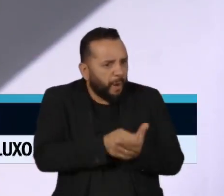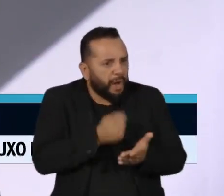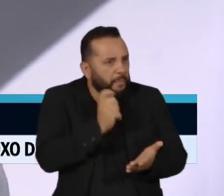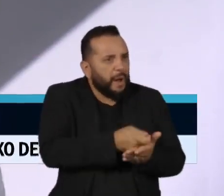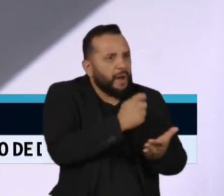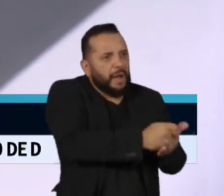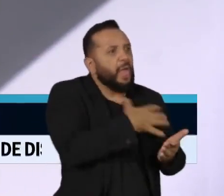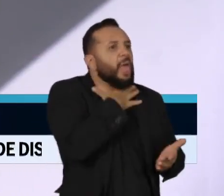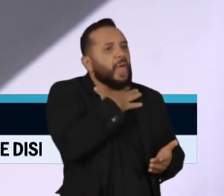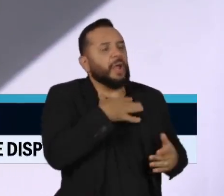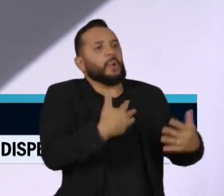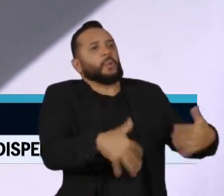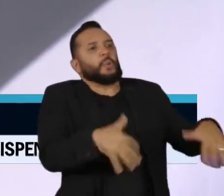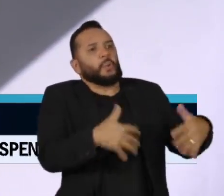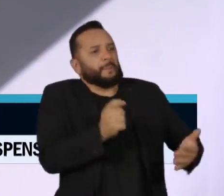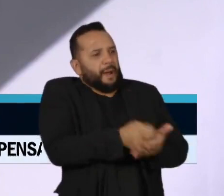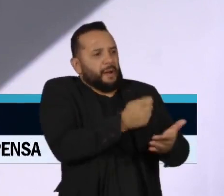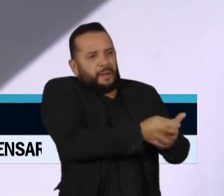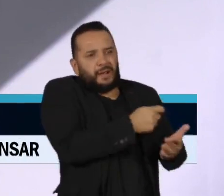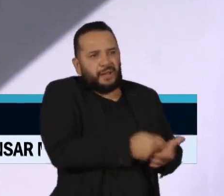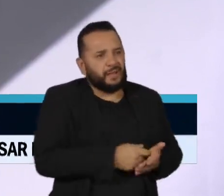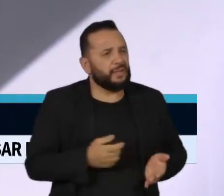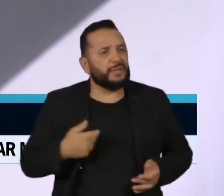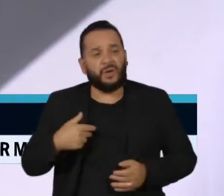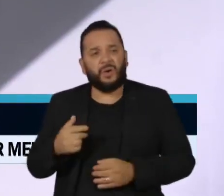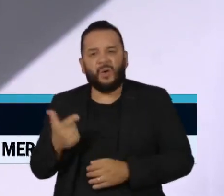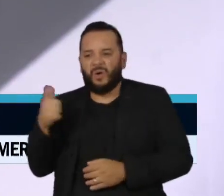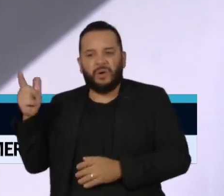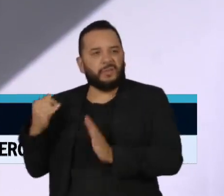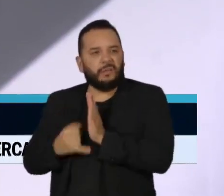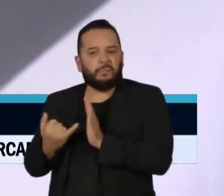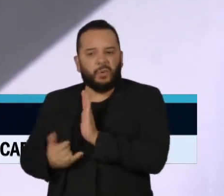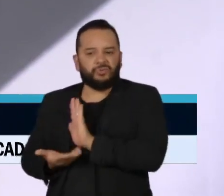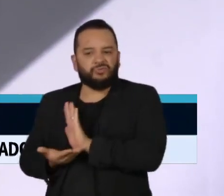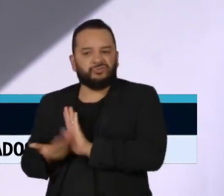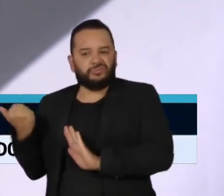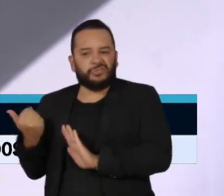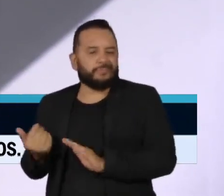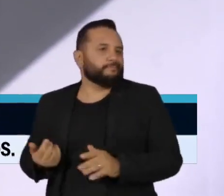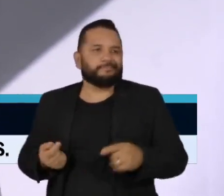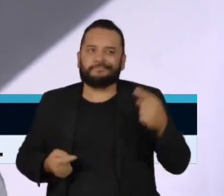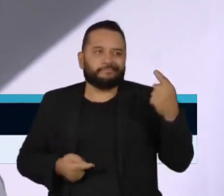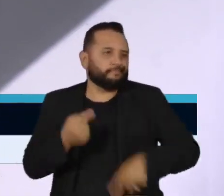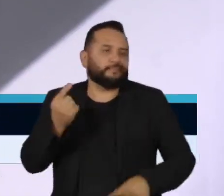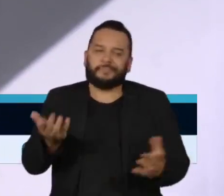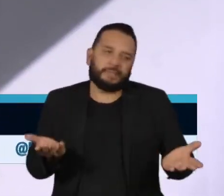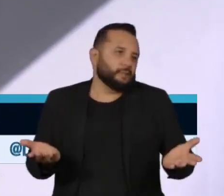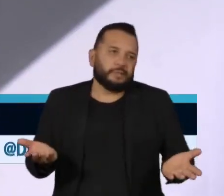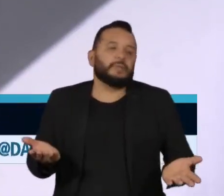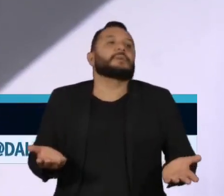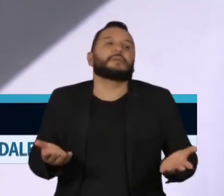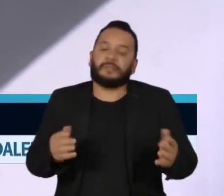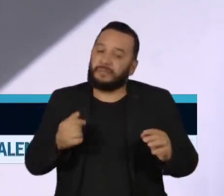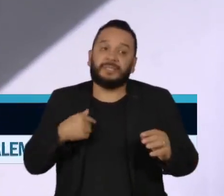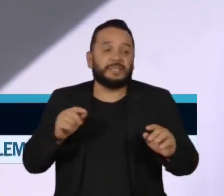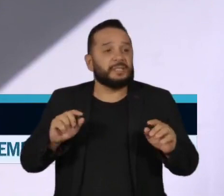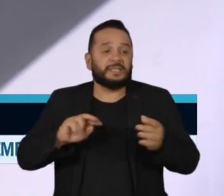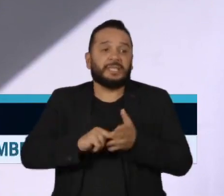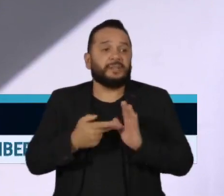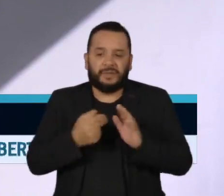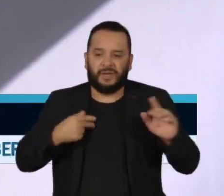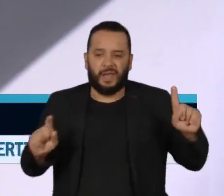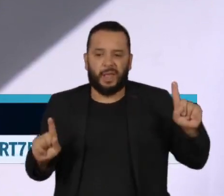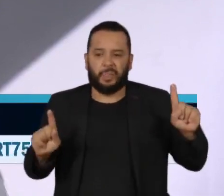indústria brasileira numa posição de desvantagem. E se tem uma desvantagem entre os atores, é lógico que é uma relação injusta. Então,